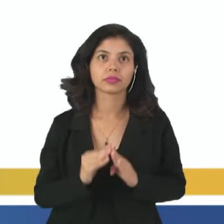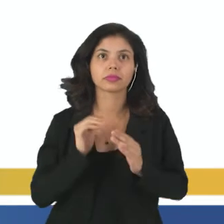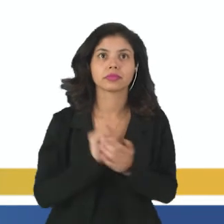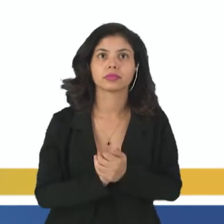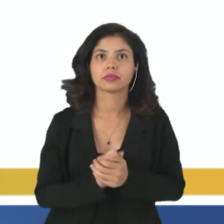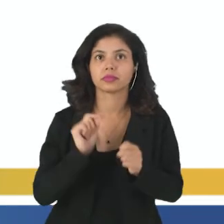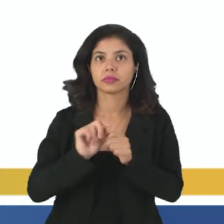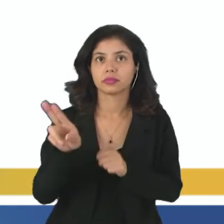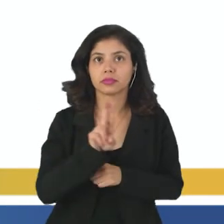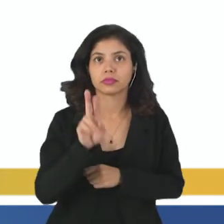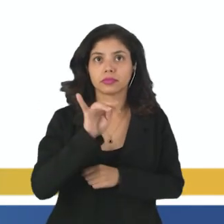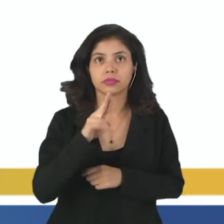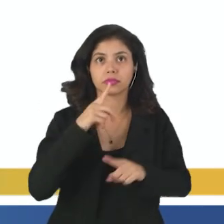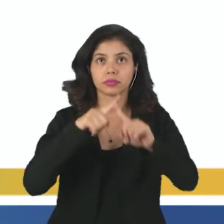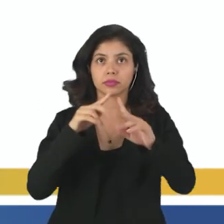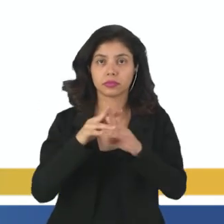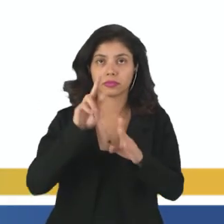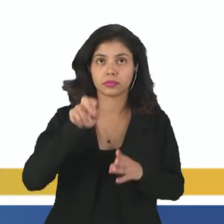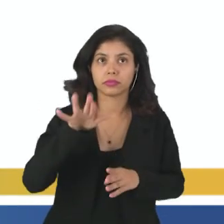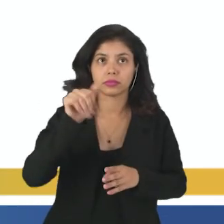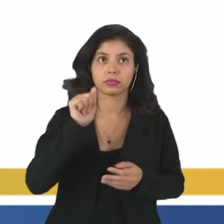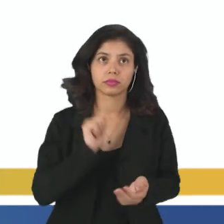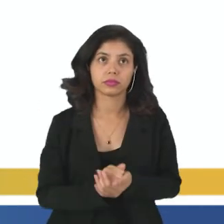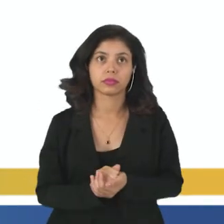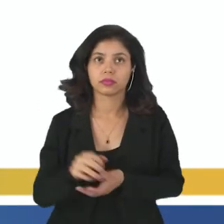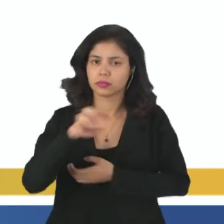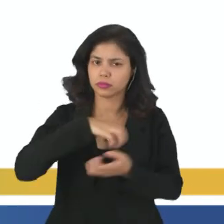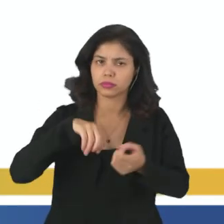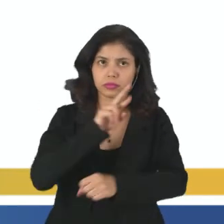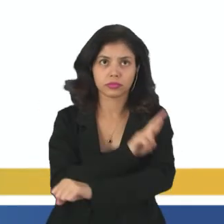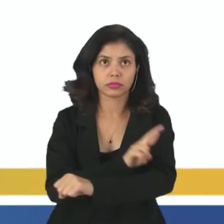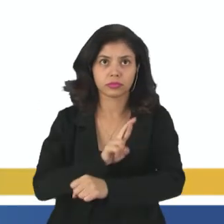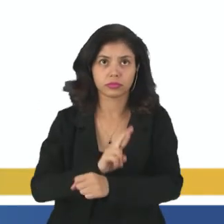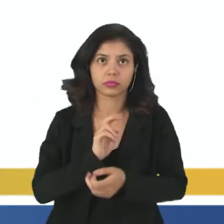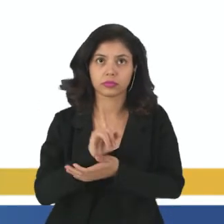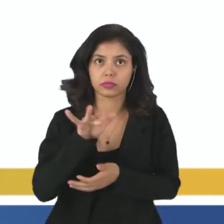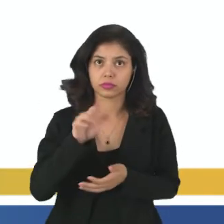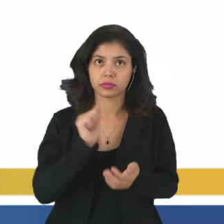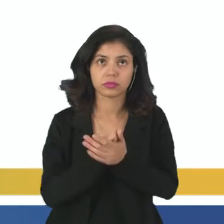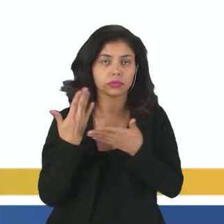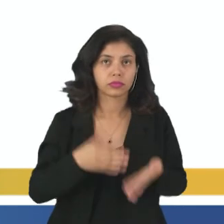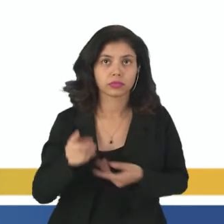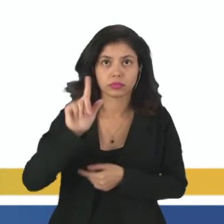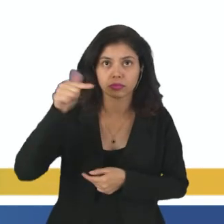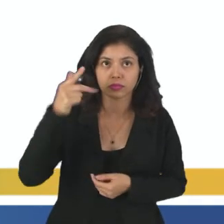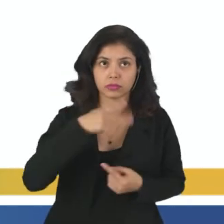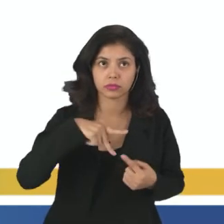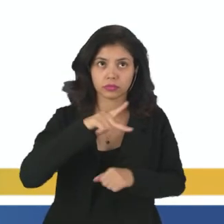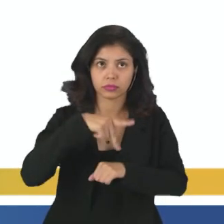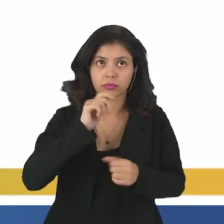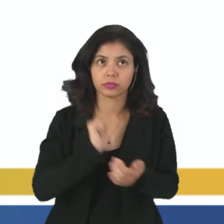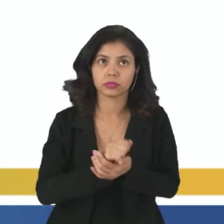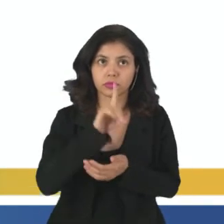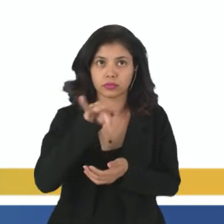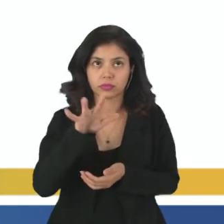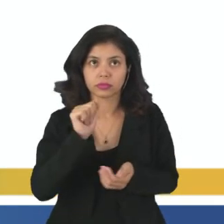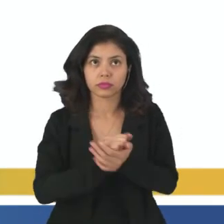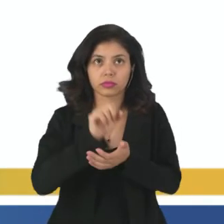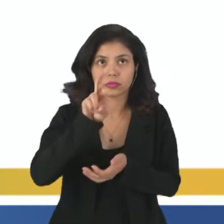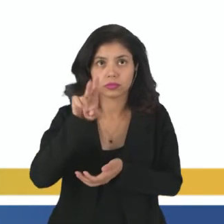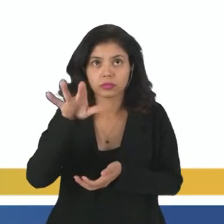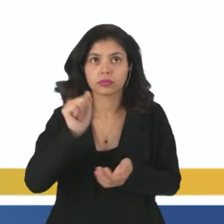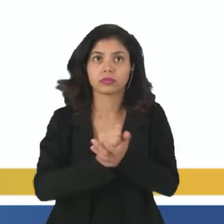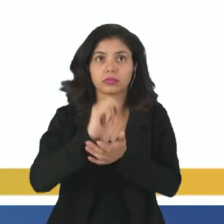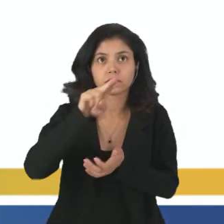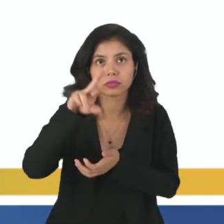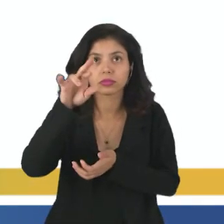foi chamada de Igreja Luterana. A reforma religiosa de Lutero chegou a outros países, como a Dinamarca,